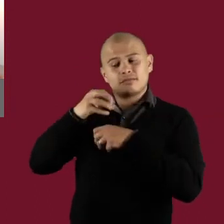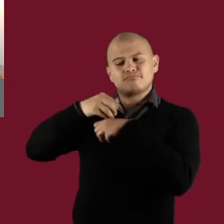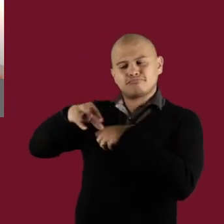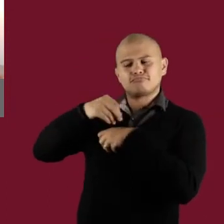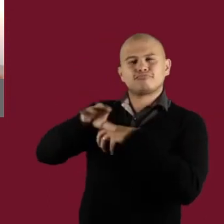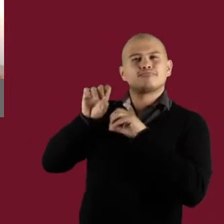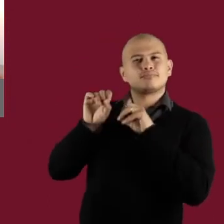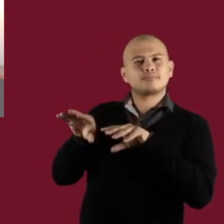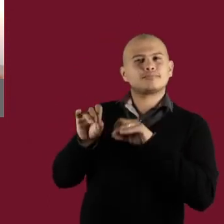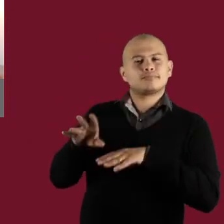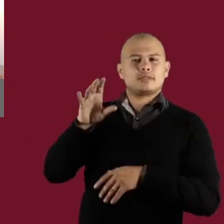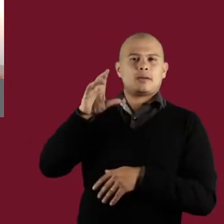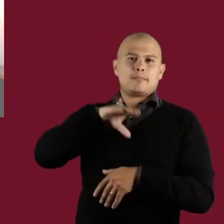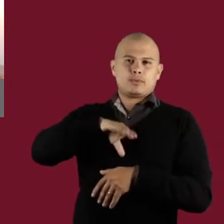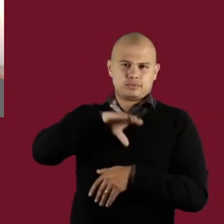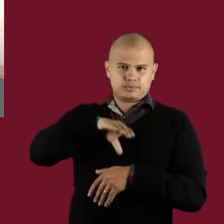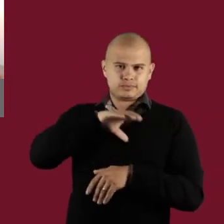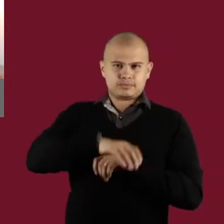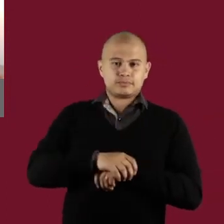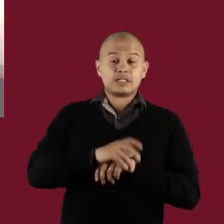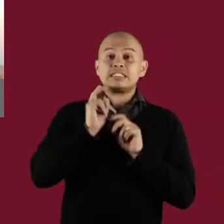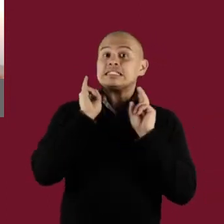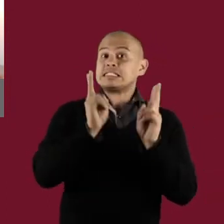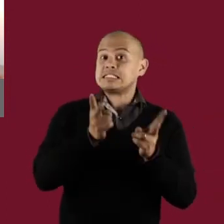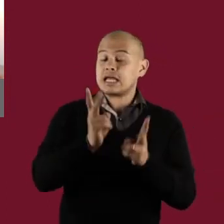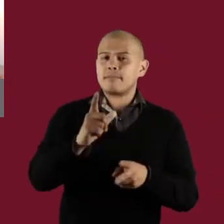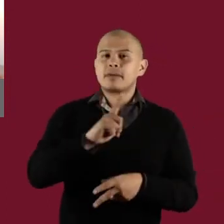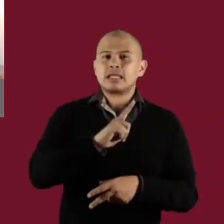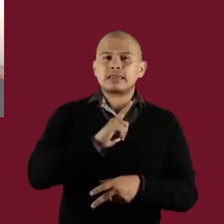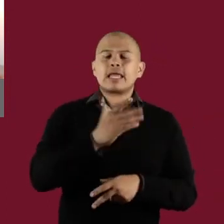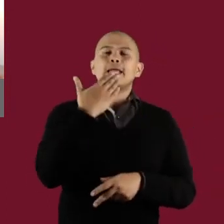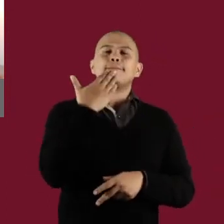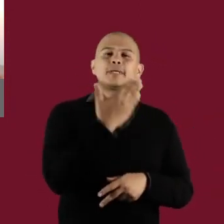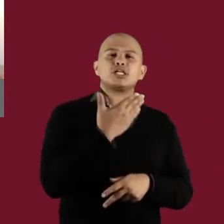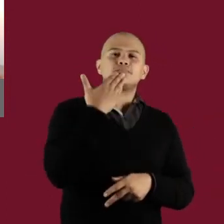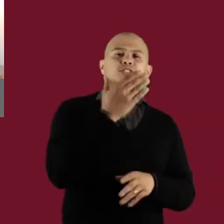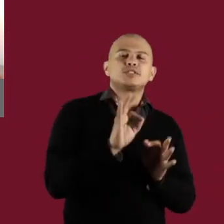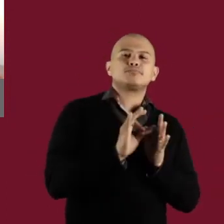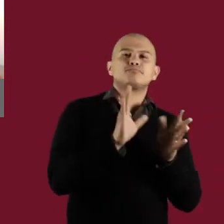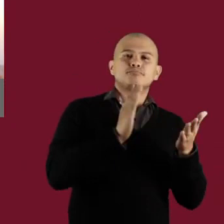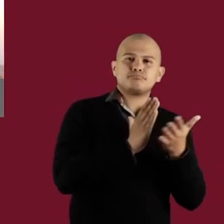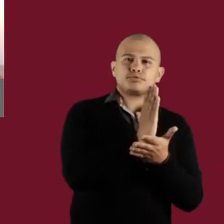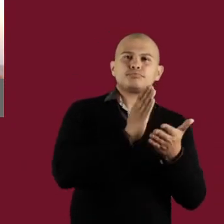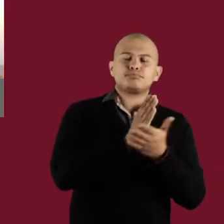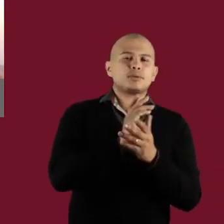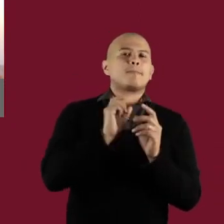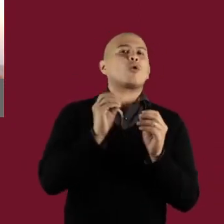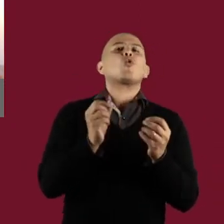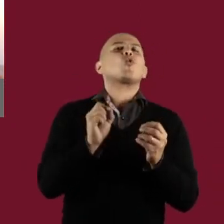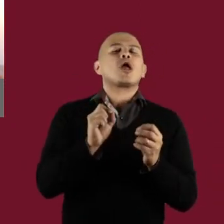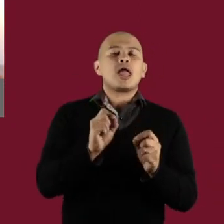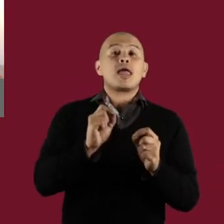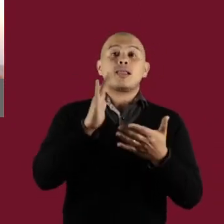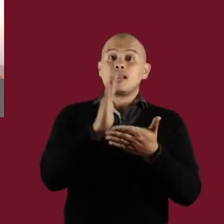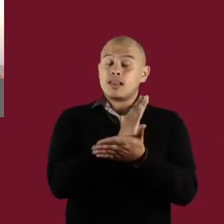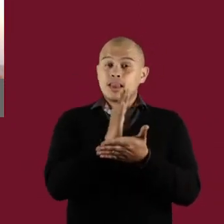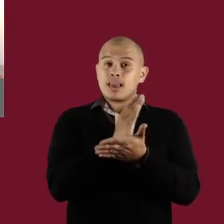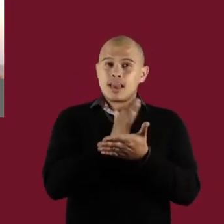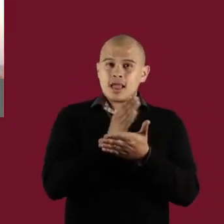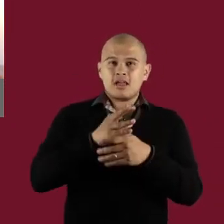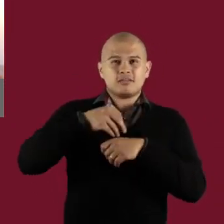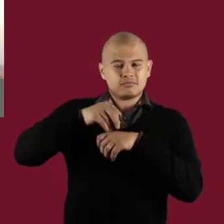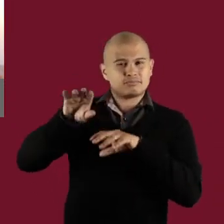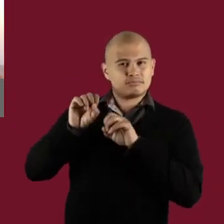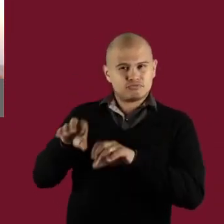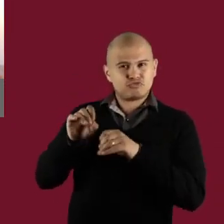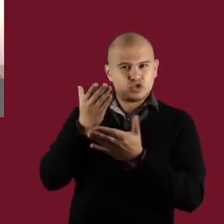recebe pedidos de autorização, de solicitação de livros didáticos para incluir nossas notícias nesses livros, o